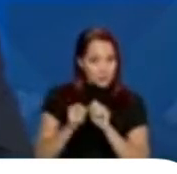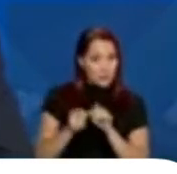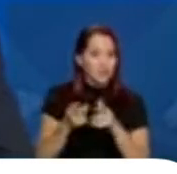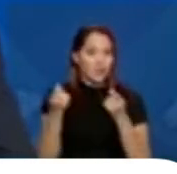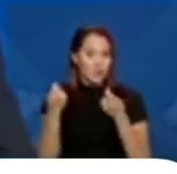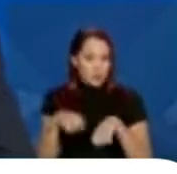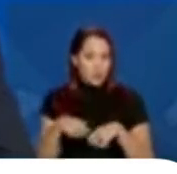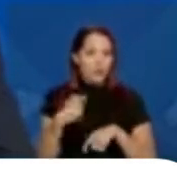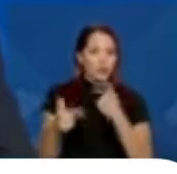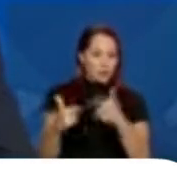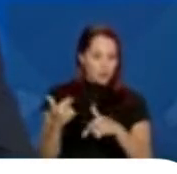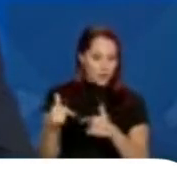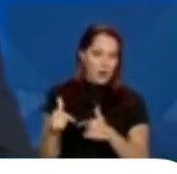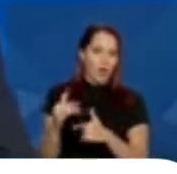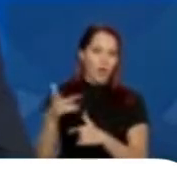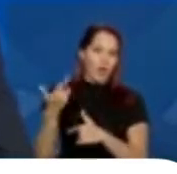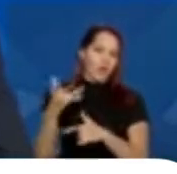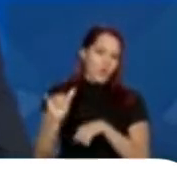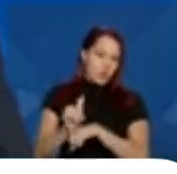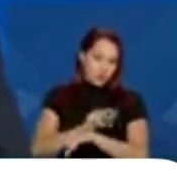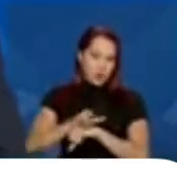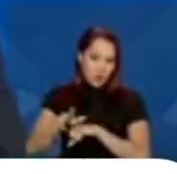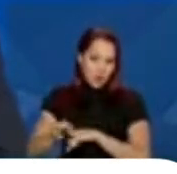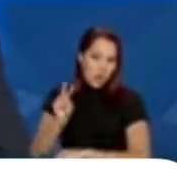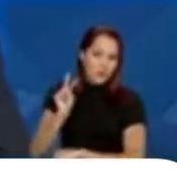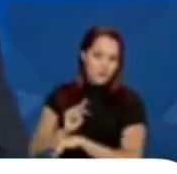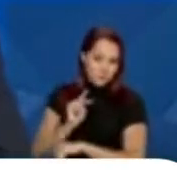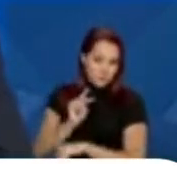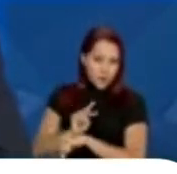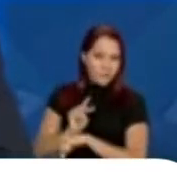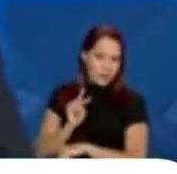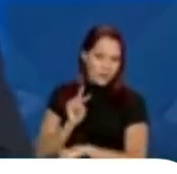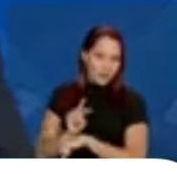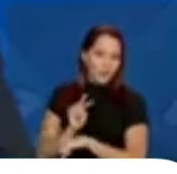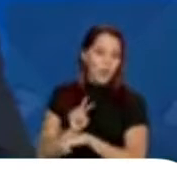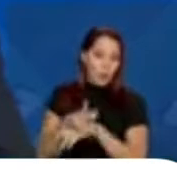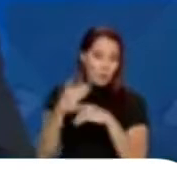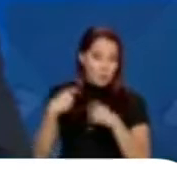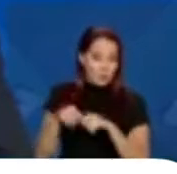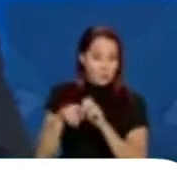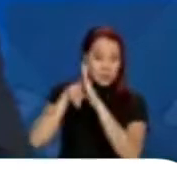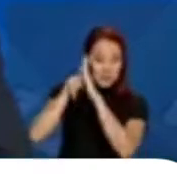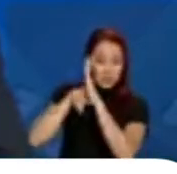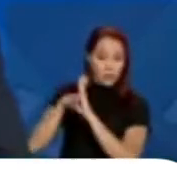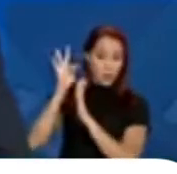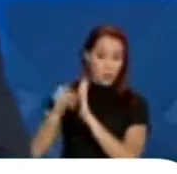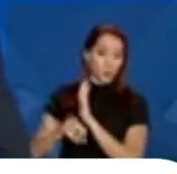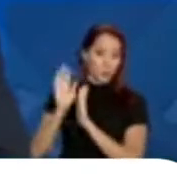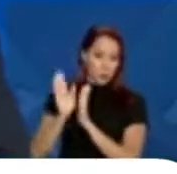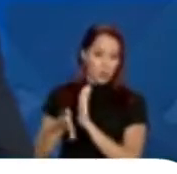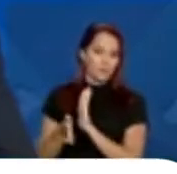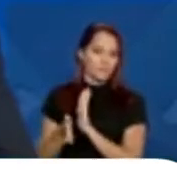trabalhar, com as medidas preventivas necessárias e verificadas,